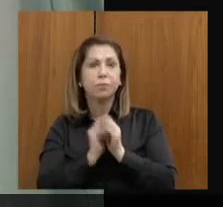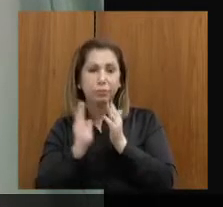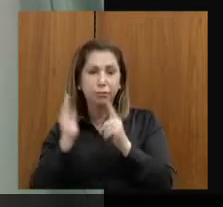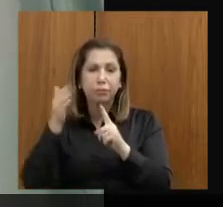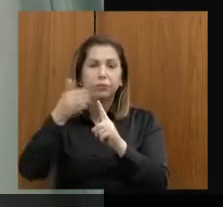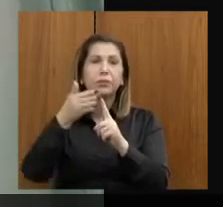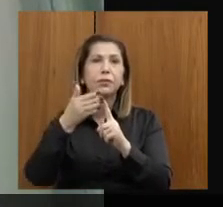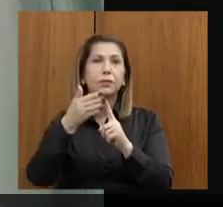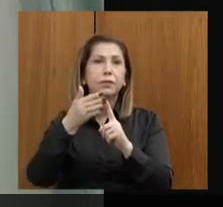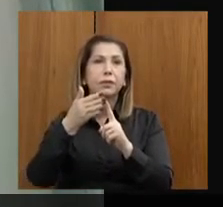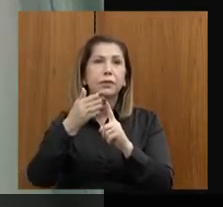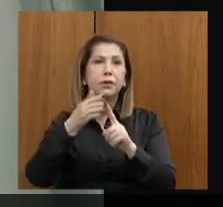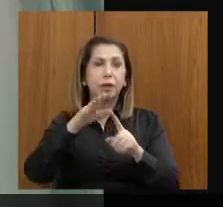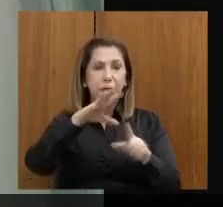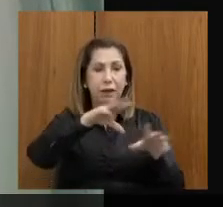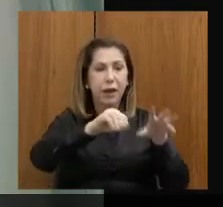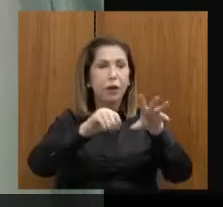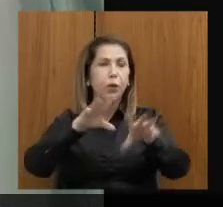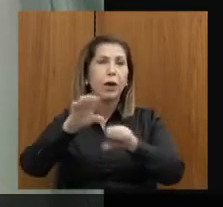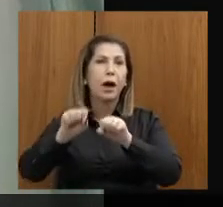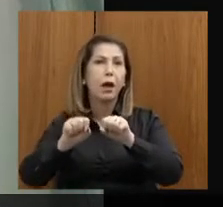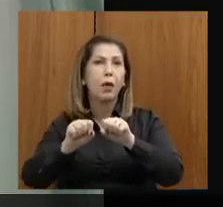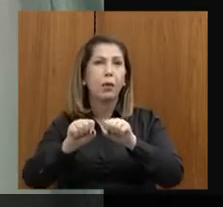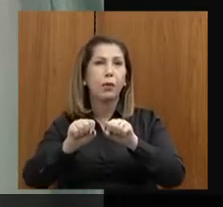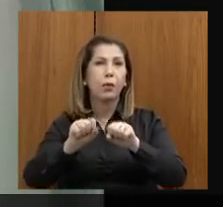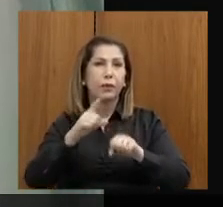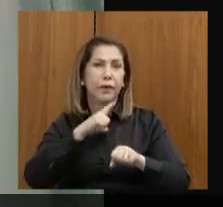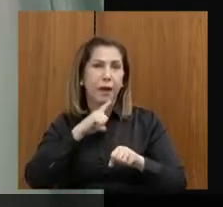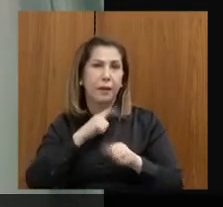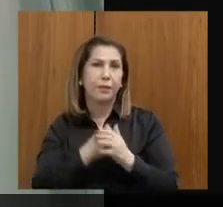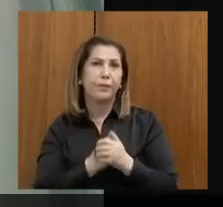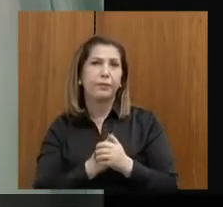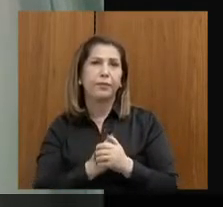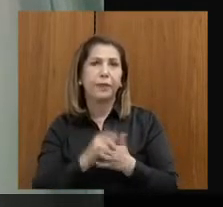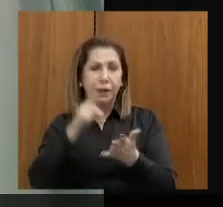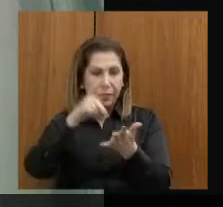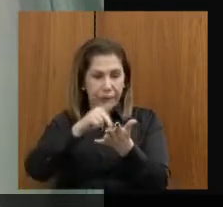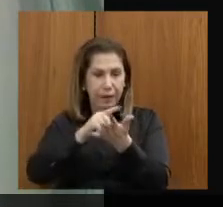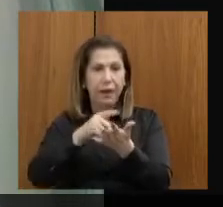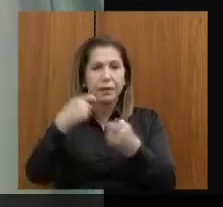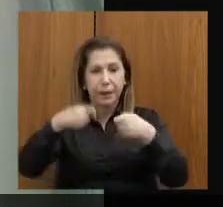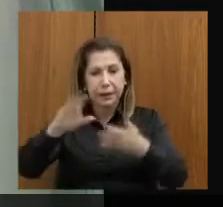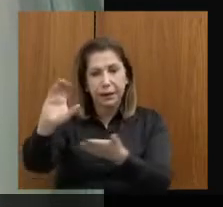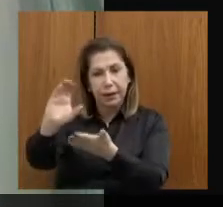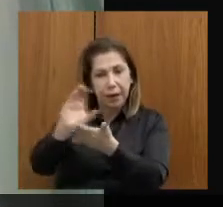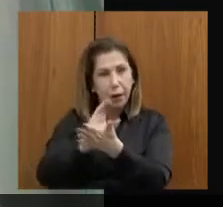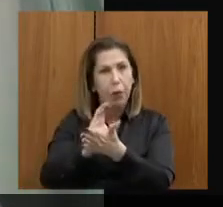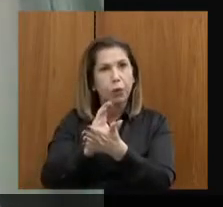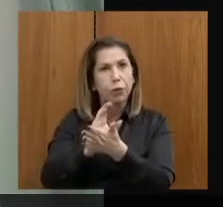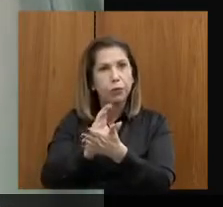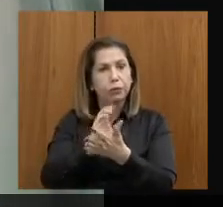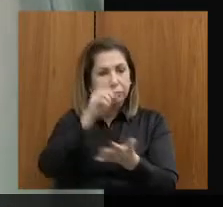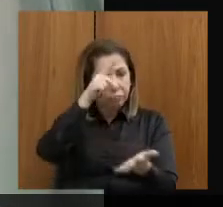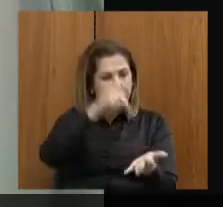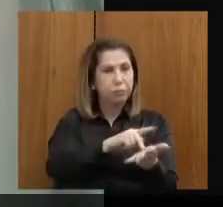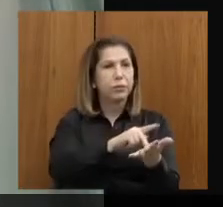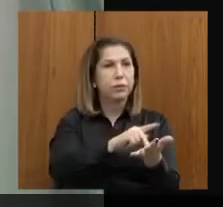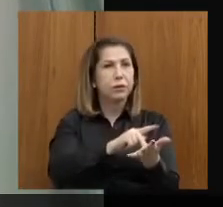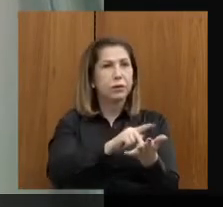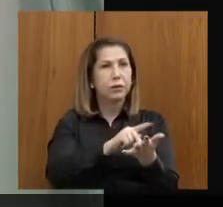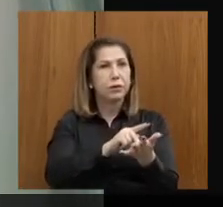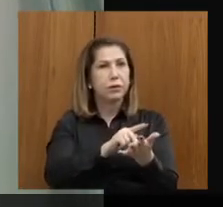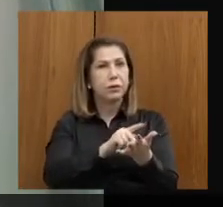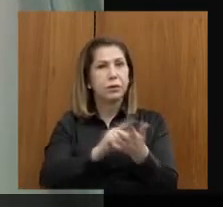tanto Colonial mas ainda vezes orçamentárias para que realmente recurso possa chegar na ponta e possamos